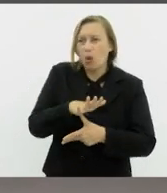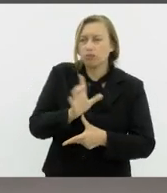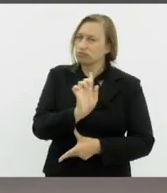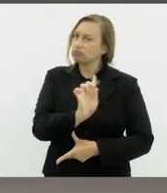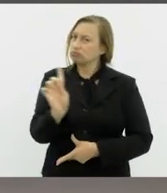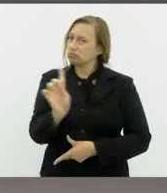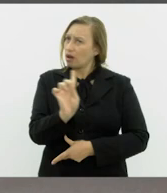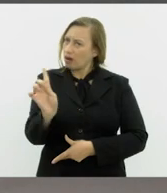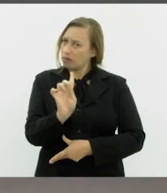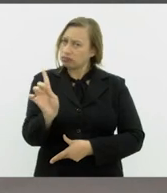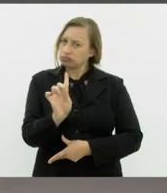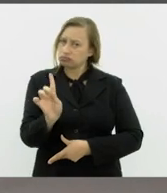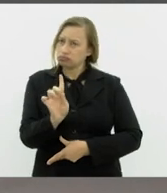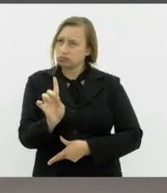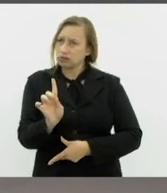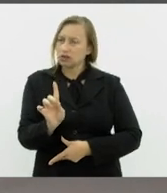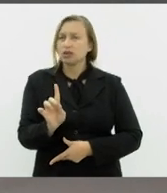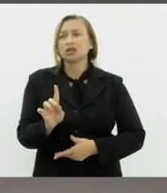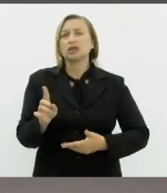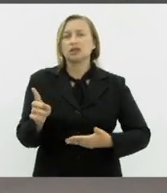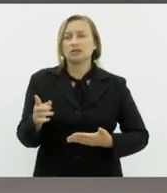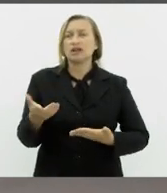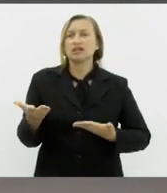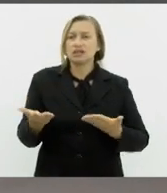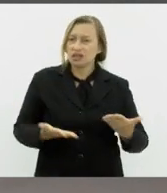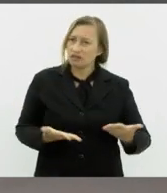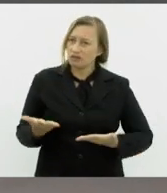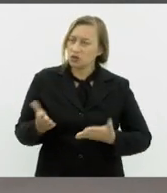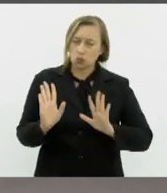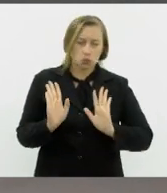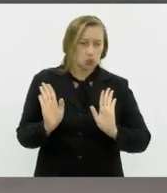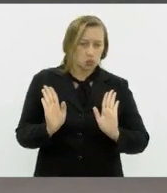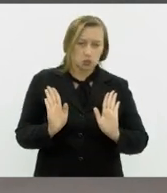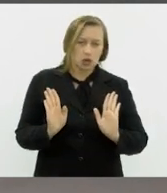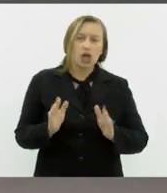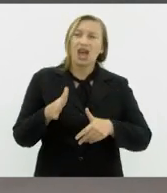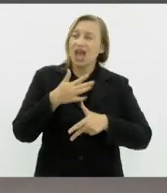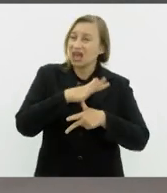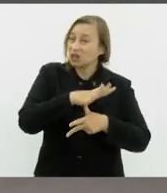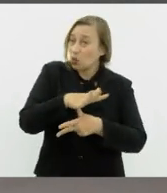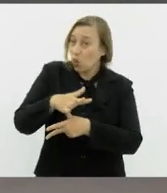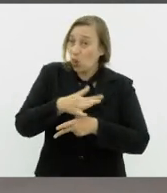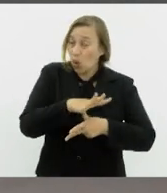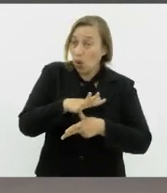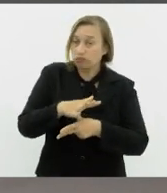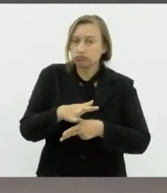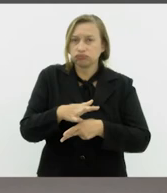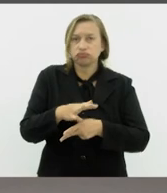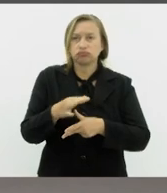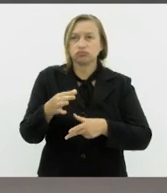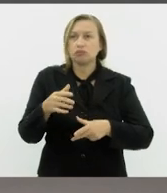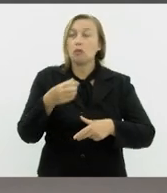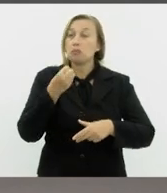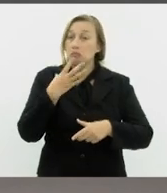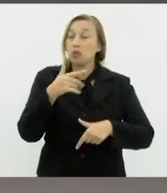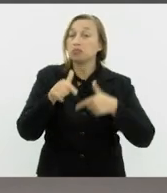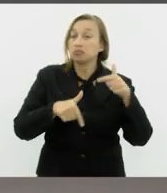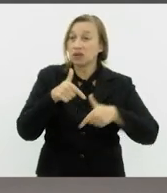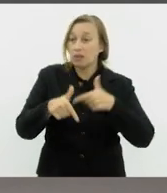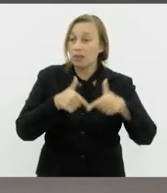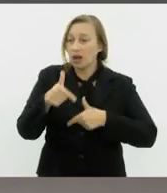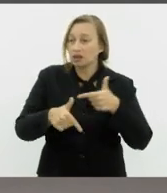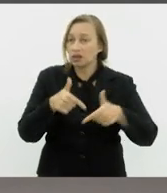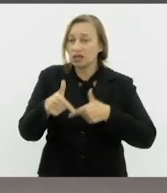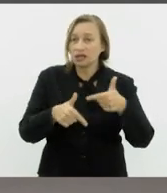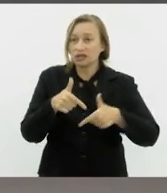que prestam serviços à coletividade, tá? Helicópteros que, inclusive, estão fazendo um excelente trabalho lá no Rio Grande do Sul, nesse